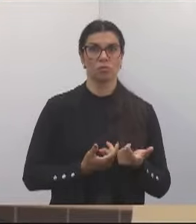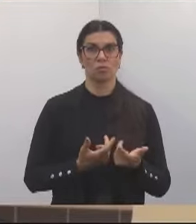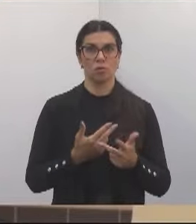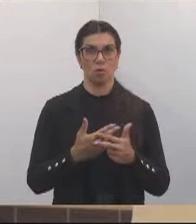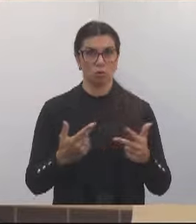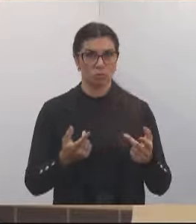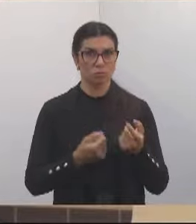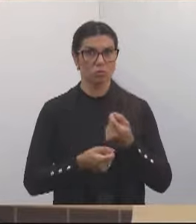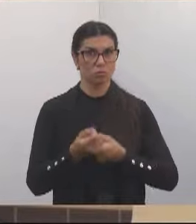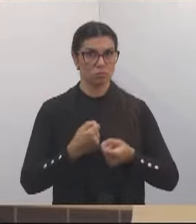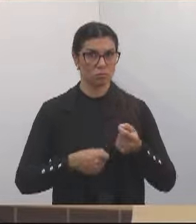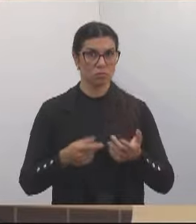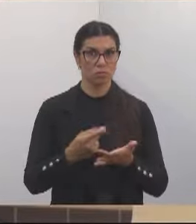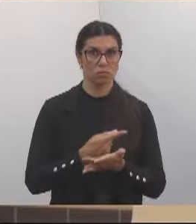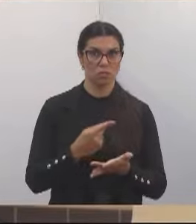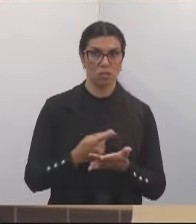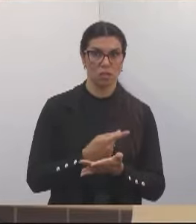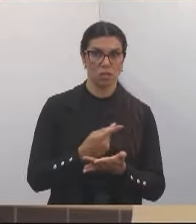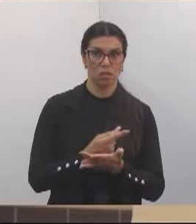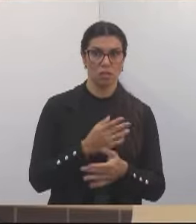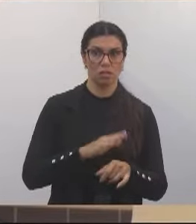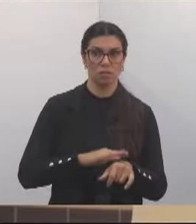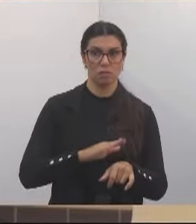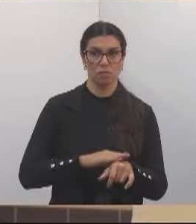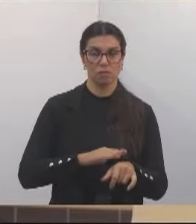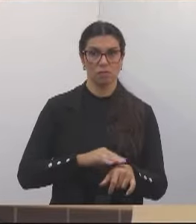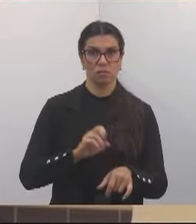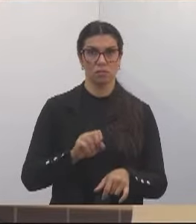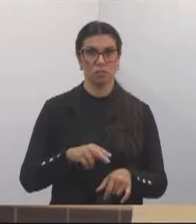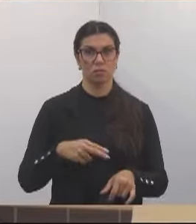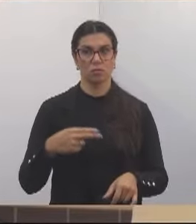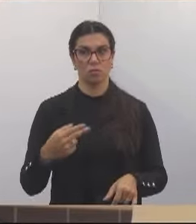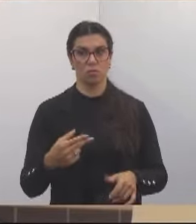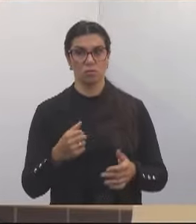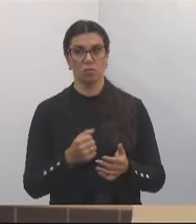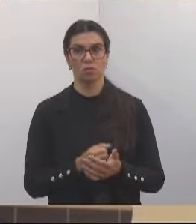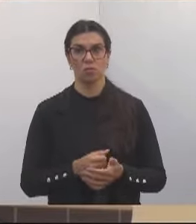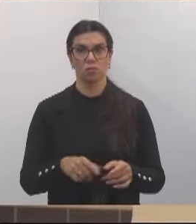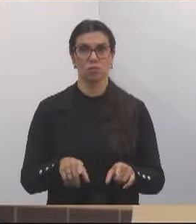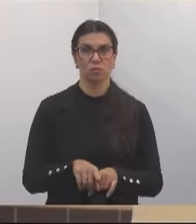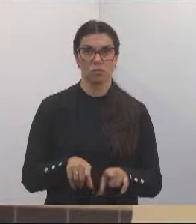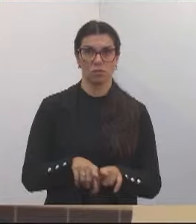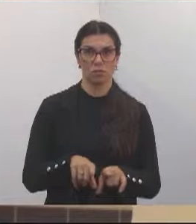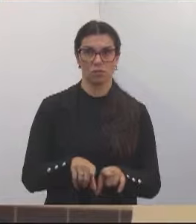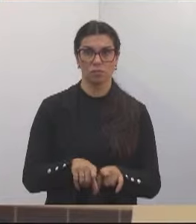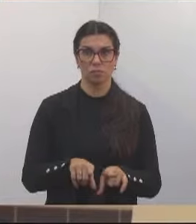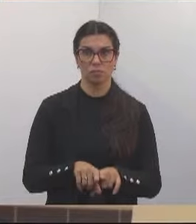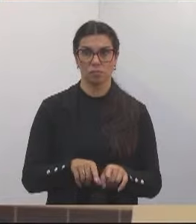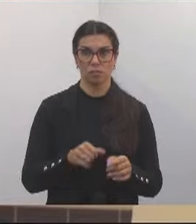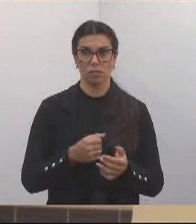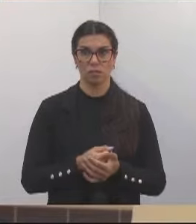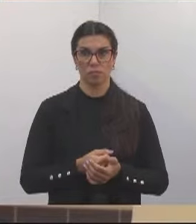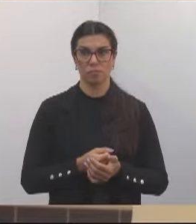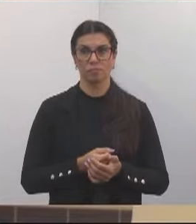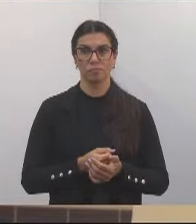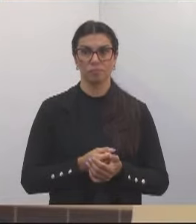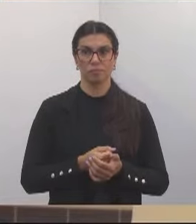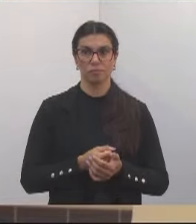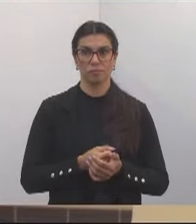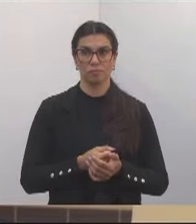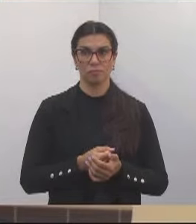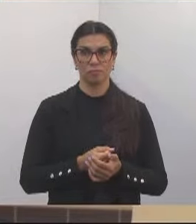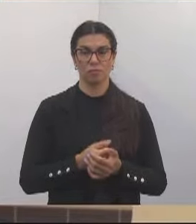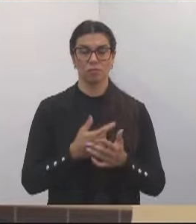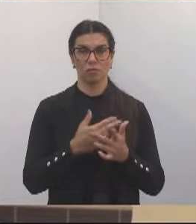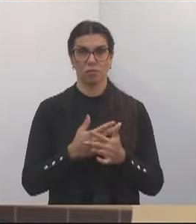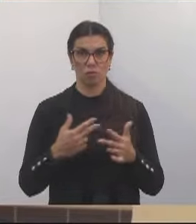fixar residência fora do município, ou proceder de modo incompatível com a dignidade da